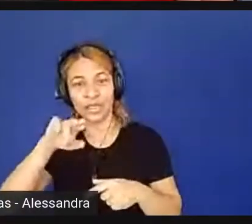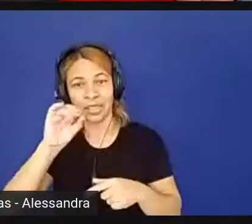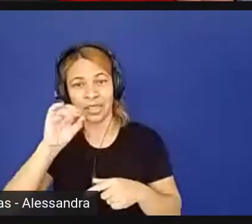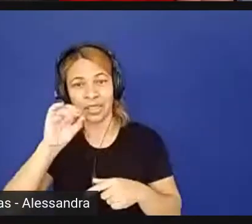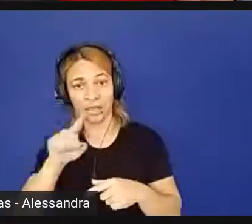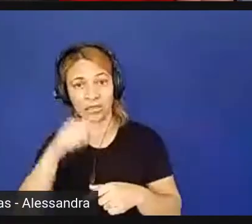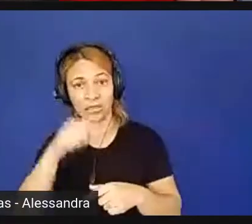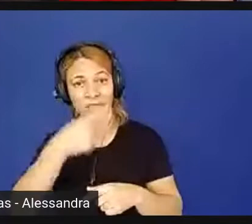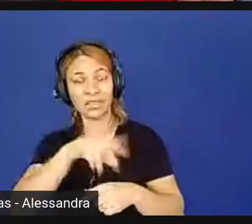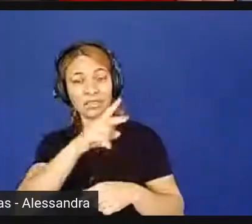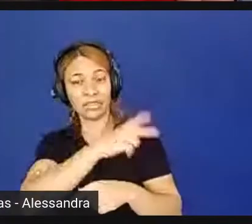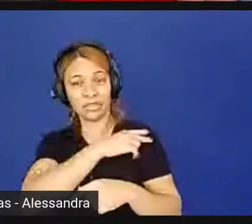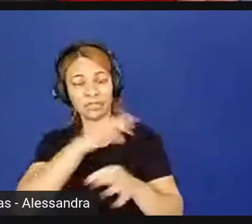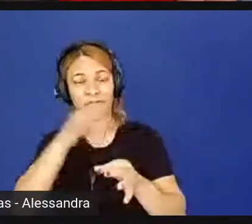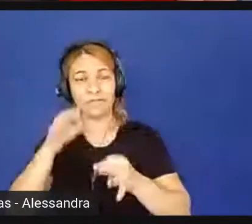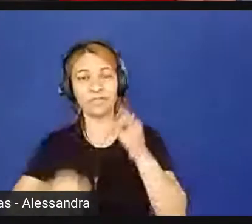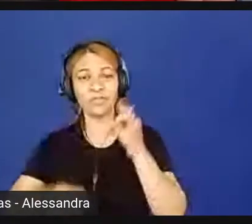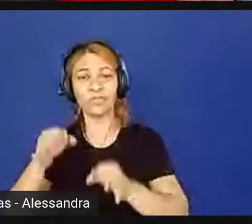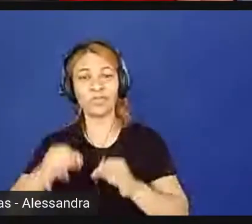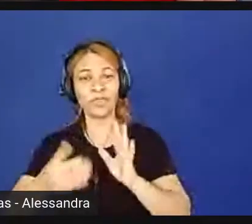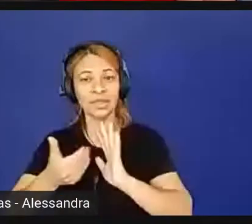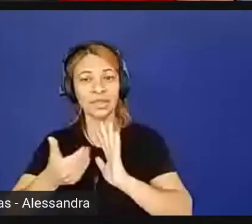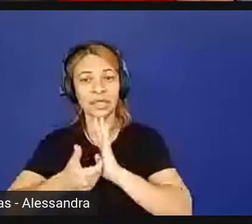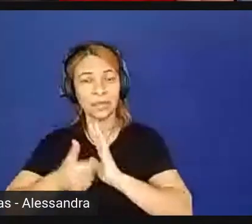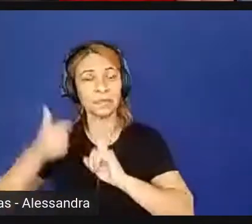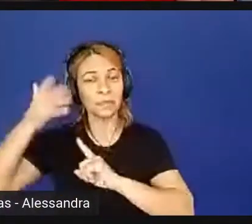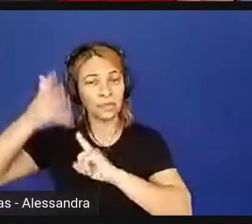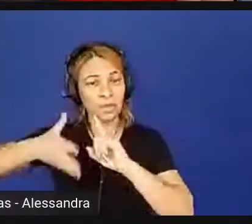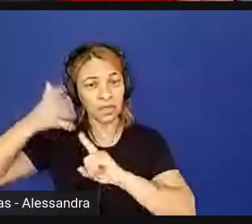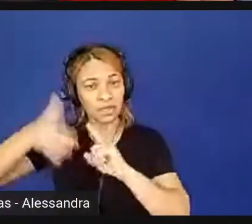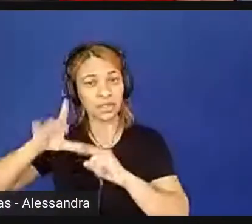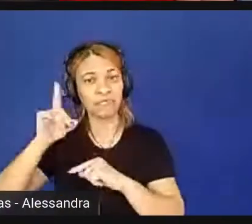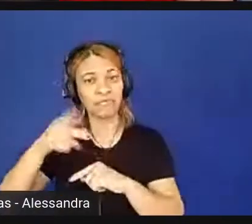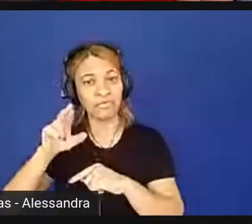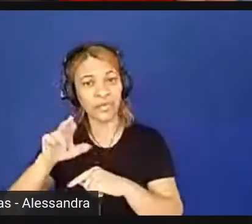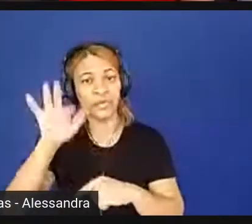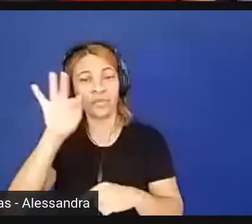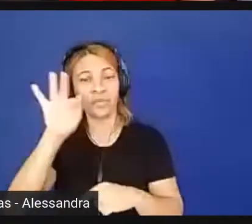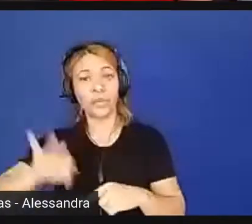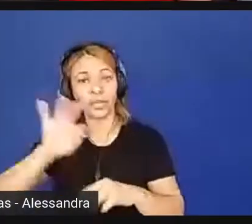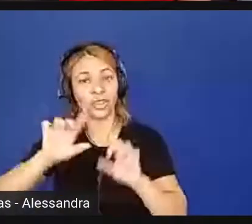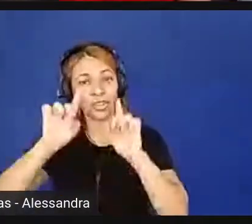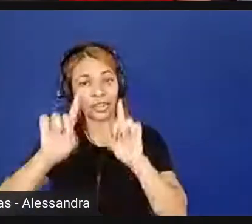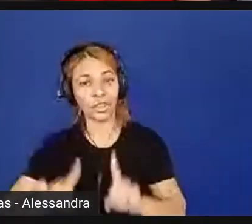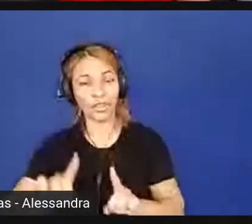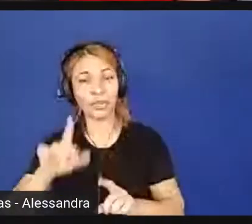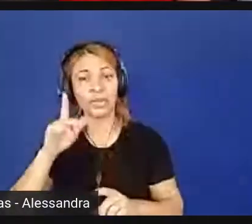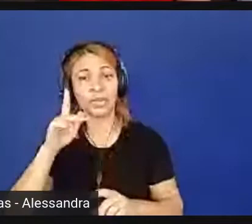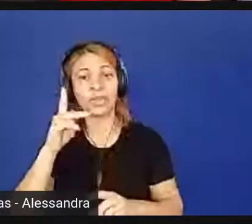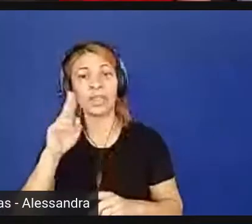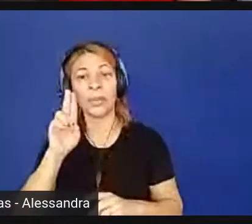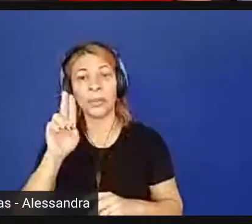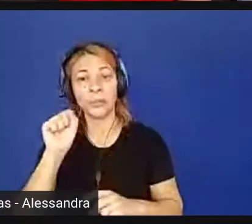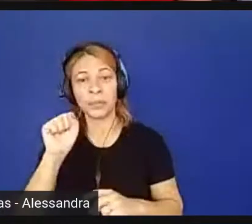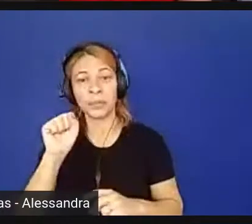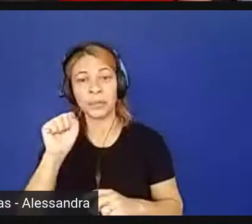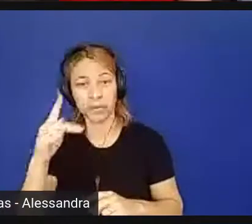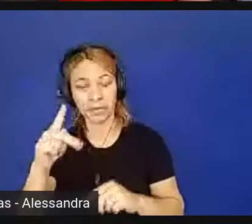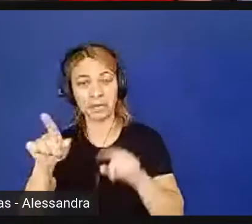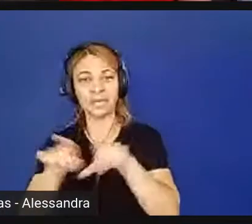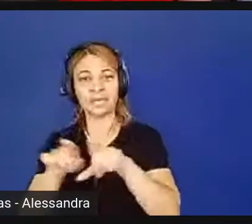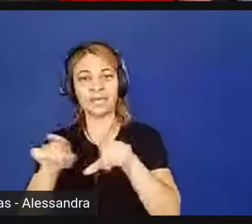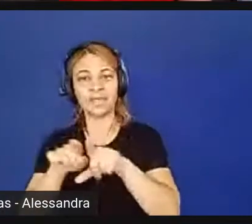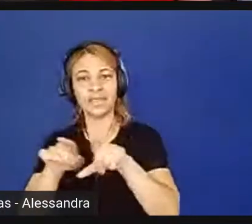jurídico da Câmara dos Deputados, palestrante, doutorando pela Faculdade de Direito da USP. Teremos também a presença dos